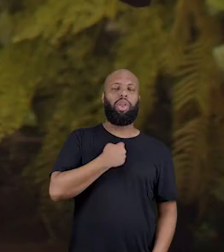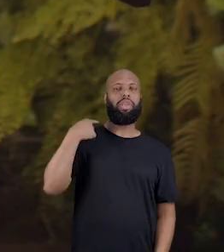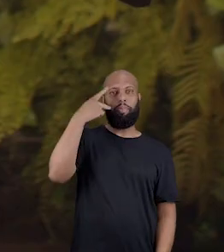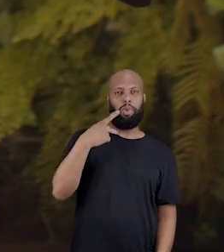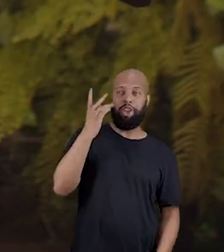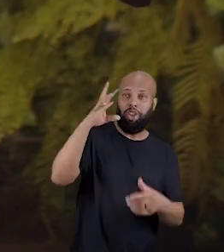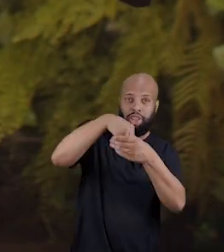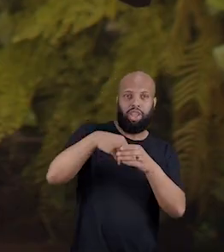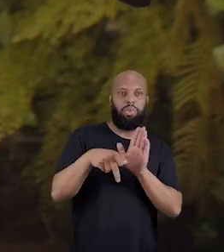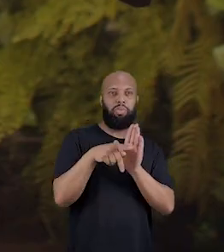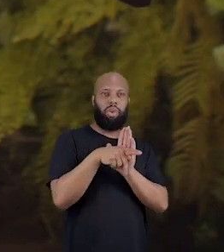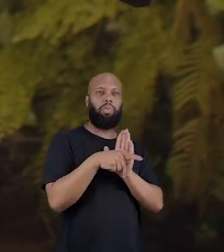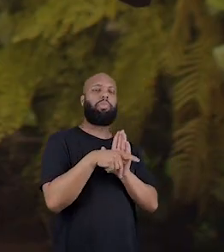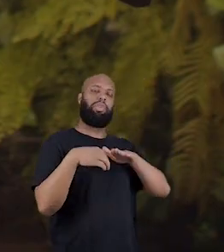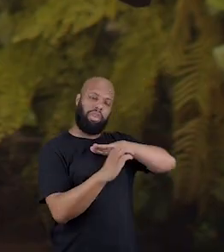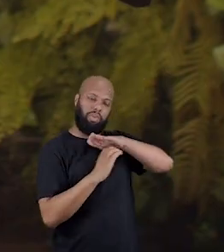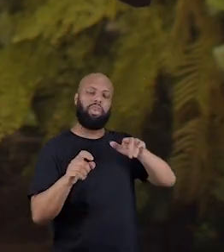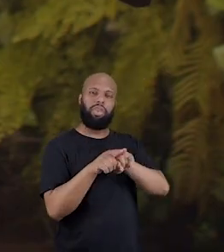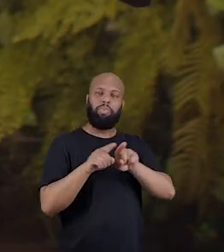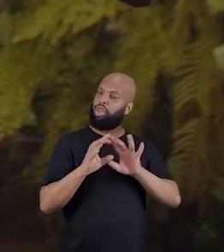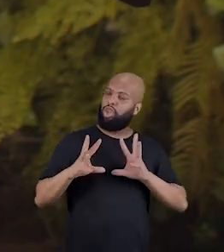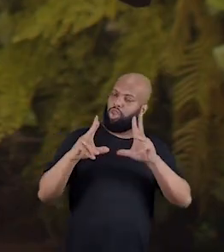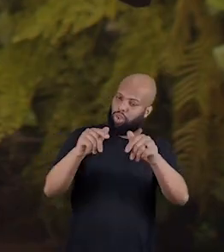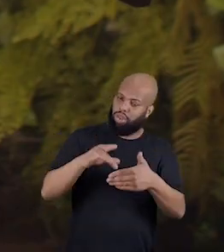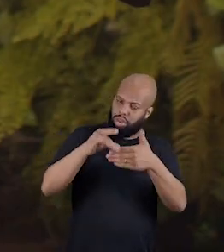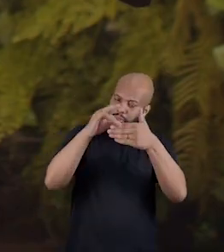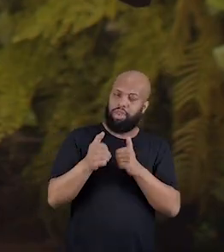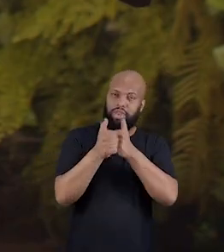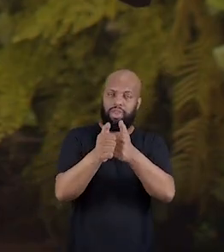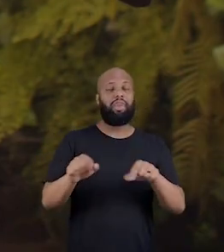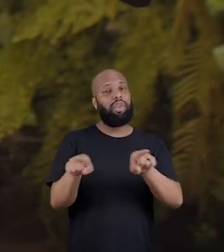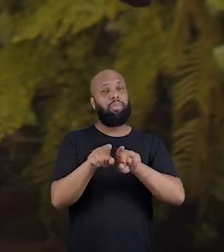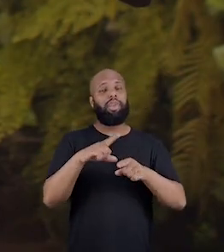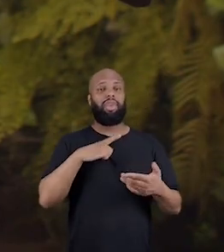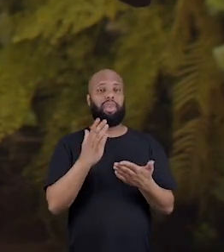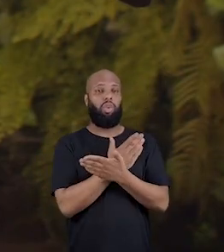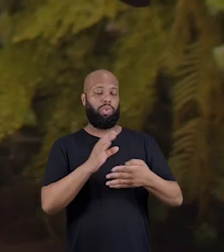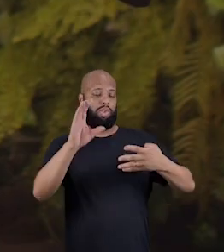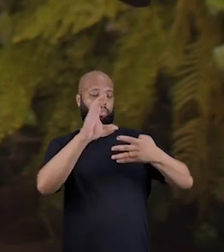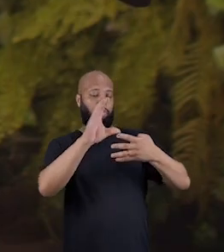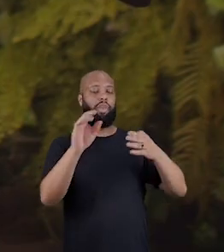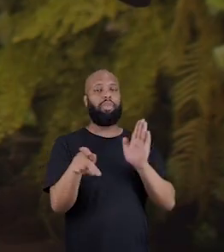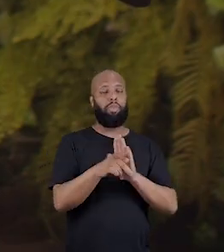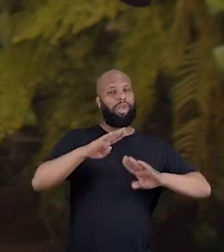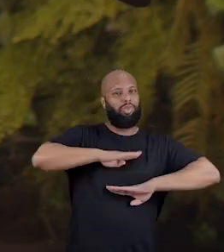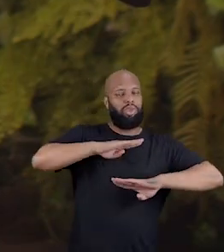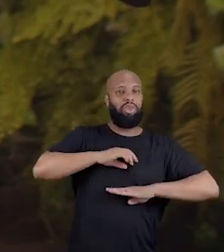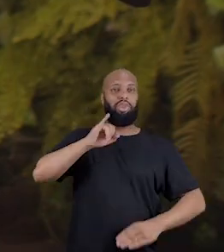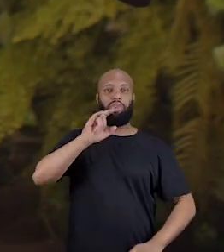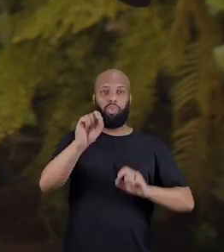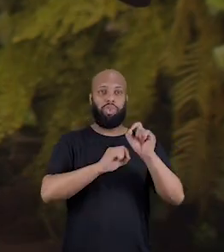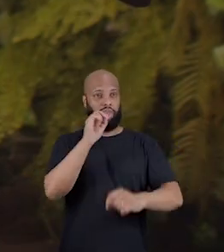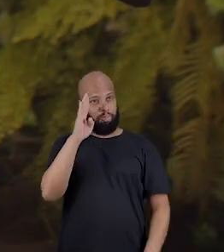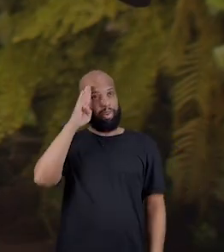Então, sim, tem contornos organizacionais que já estão dados, que todo youtuber pode seguir. E tem os contornos situacionais, que aí é quando